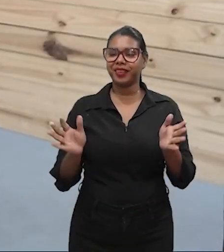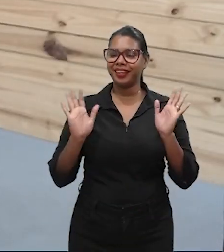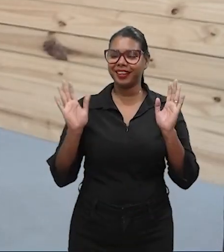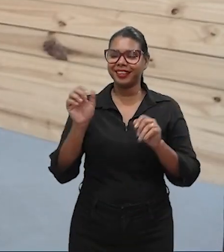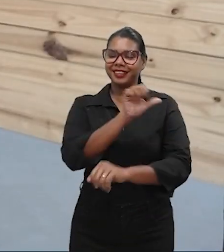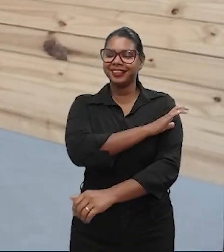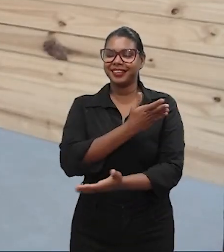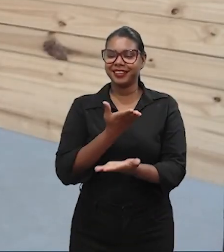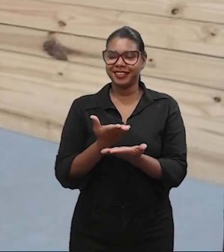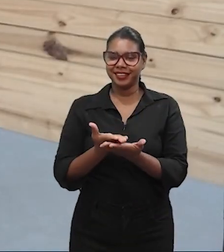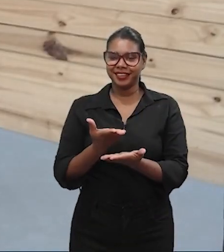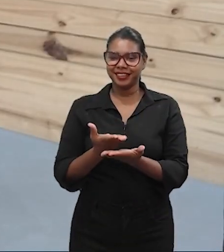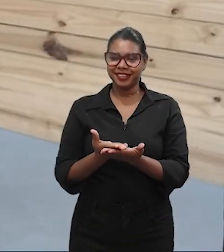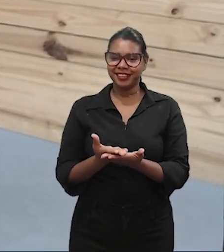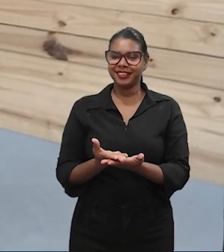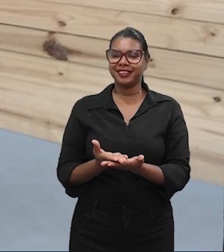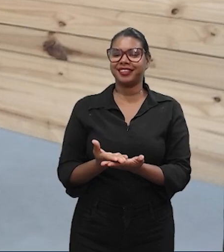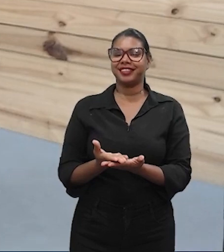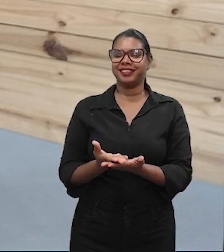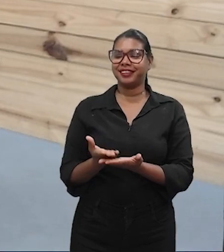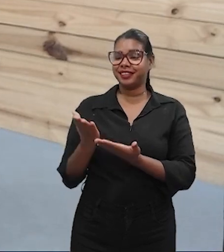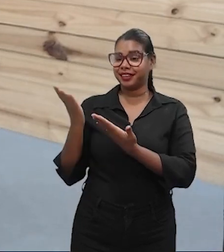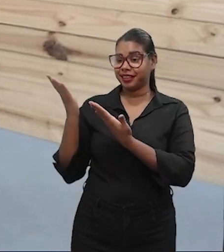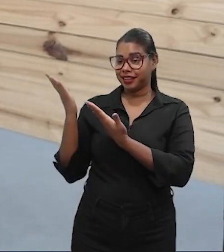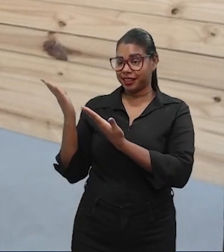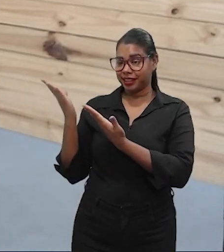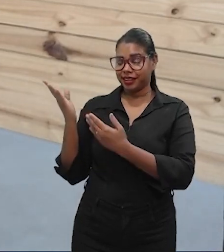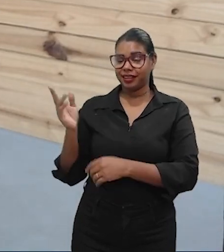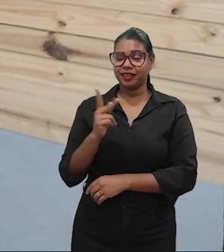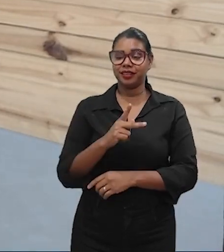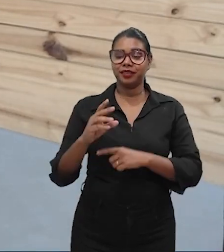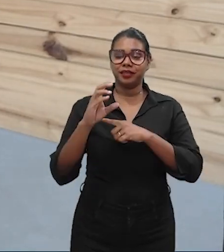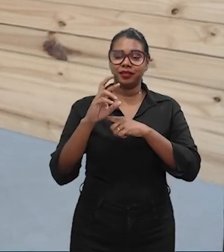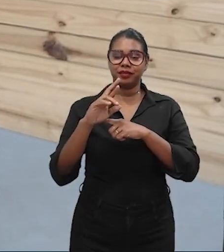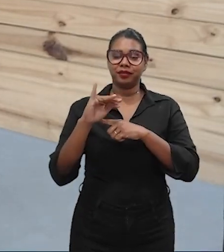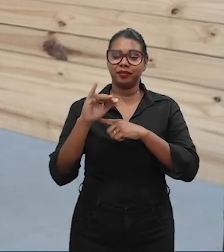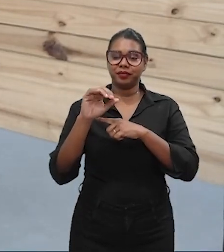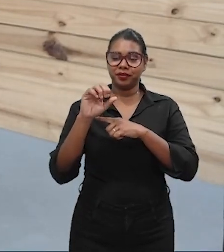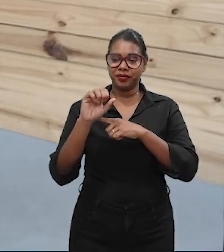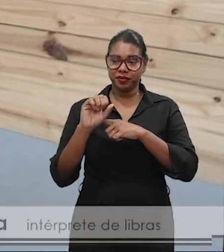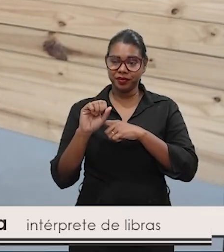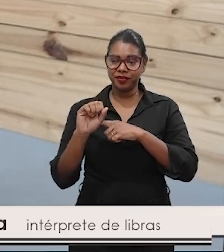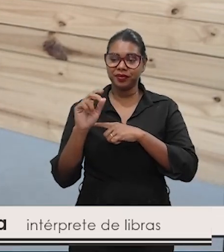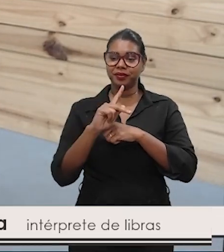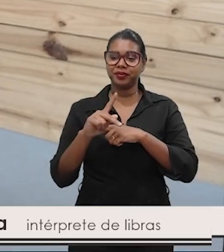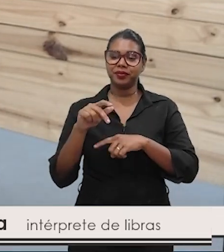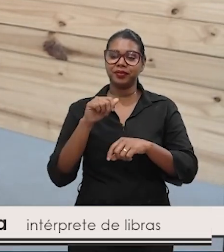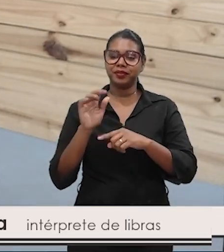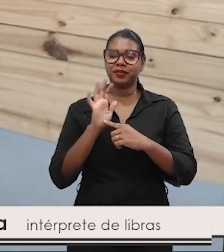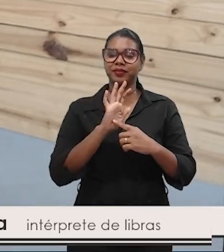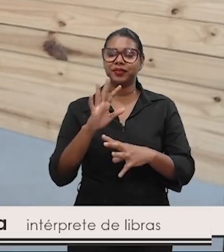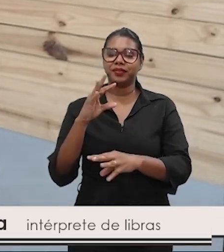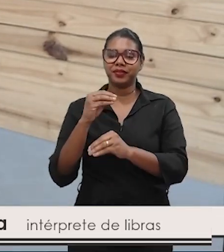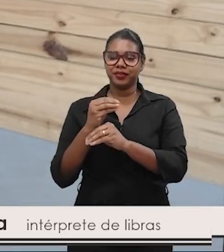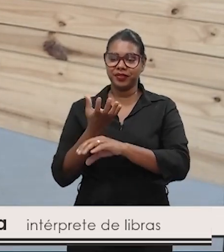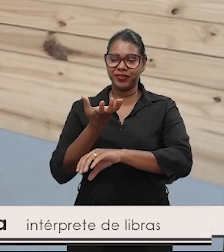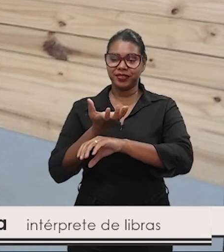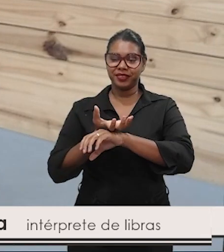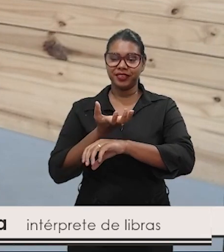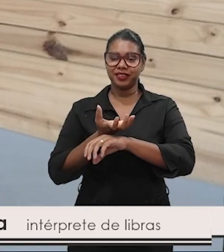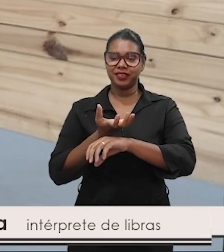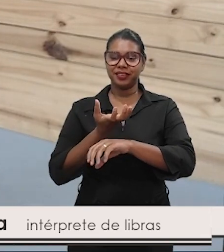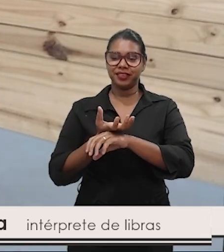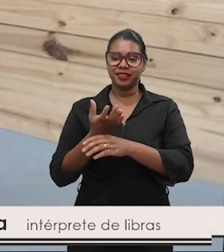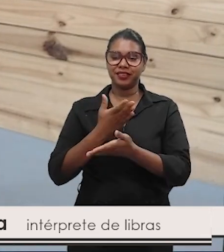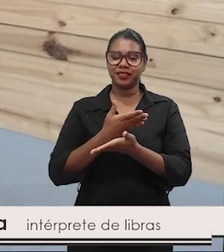Olá, estudantes! Eu sou a professora Cristiane Oliveira, professora formadora da disciplina